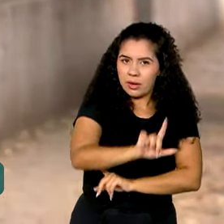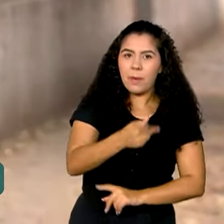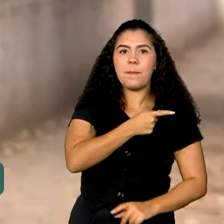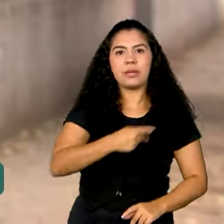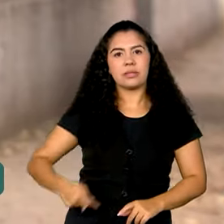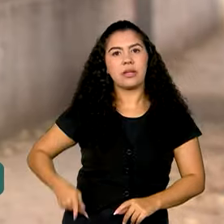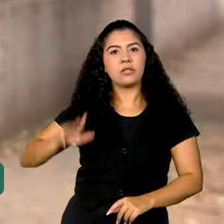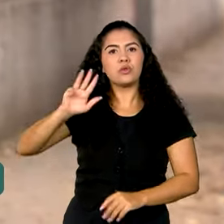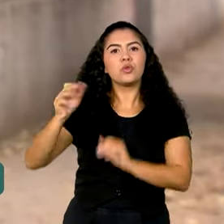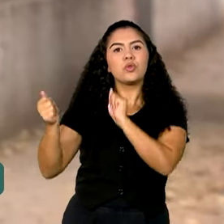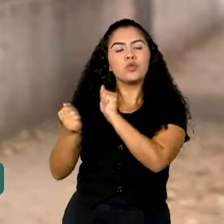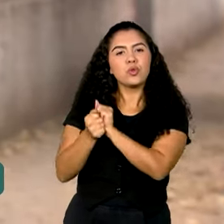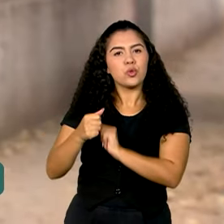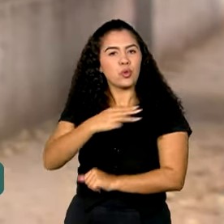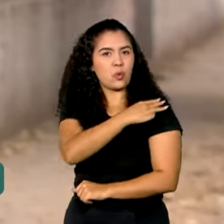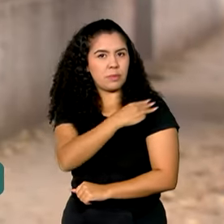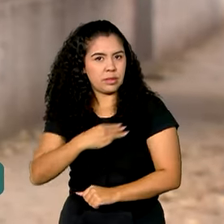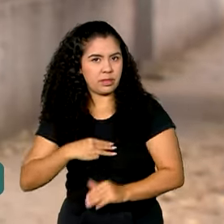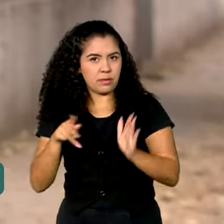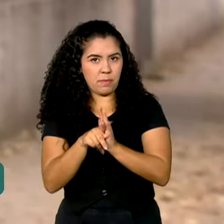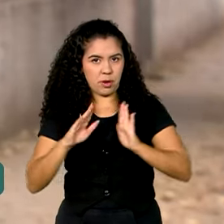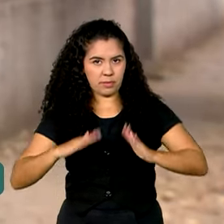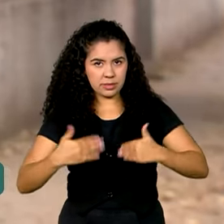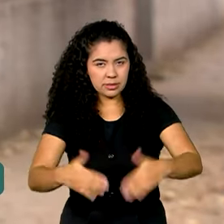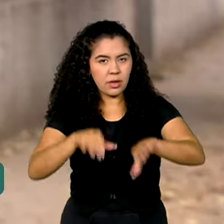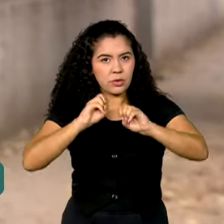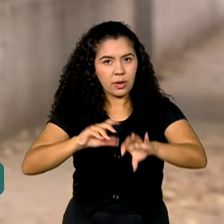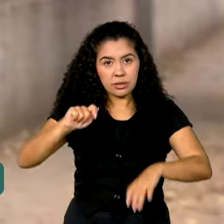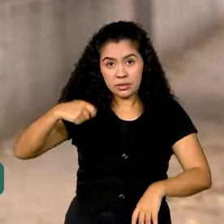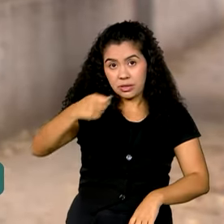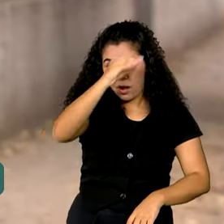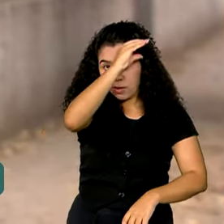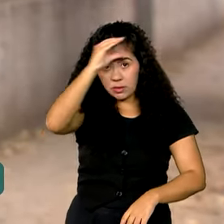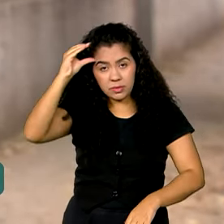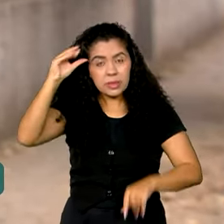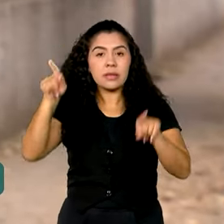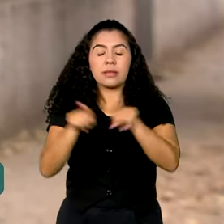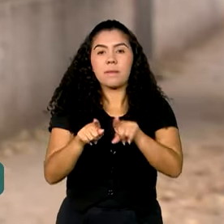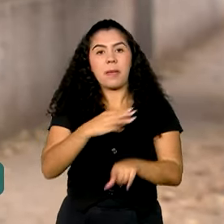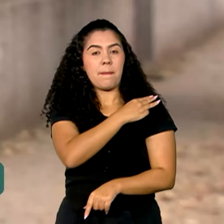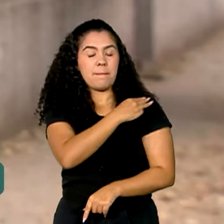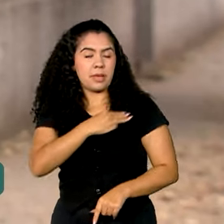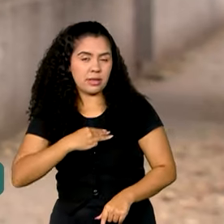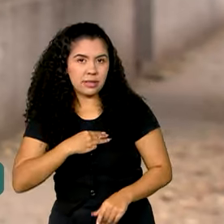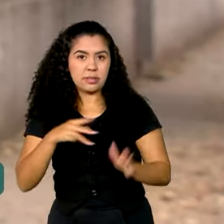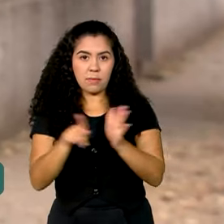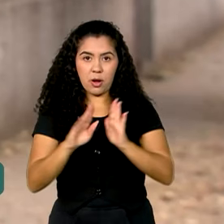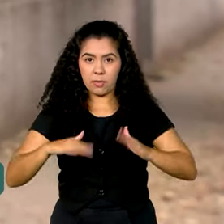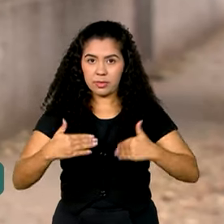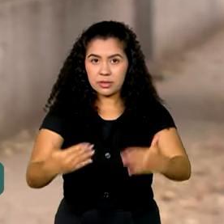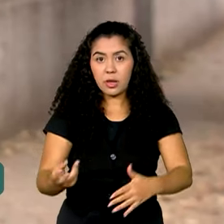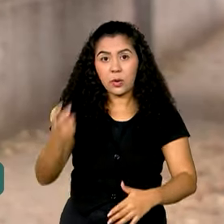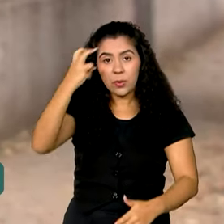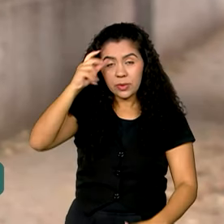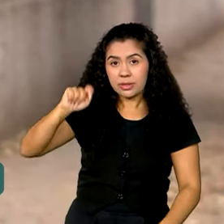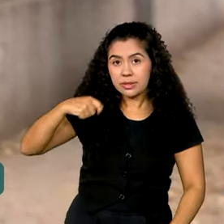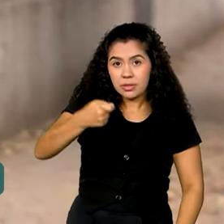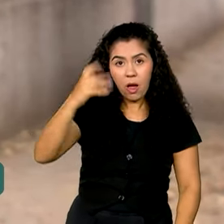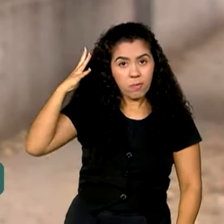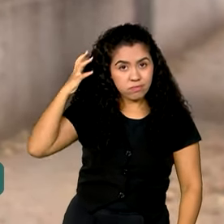acompanhado pelo ministro da Educação, Camilo Santana, e também pela ministra da Cultura, Margarete Menezes.